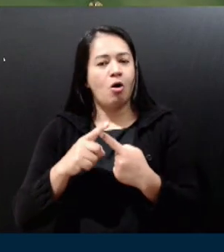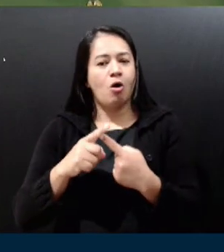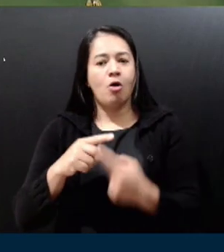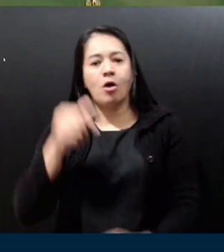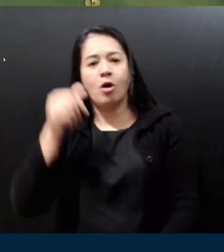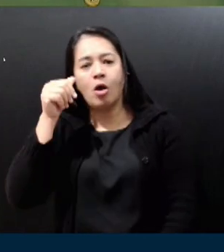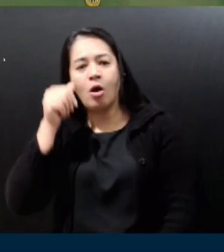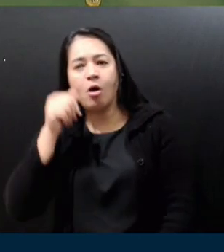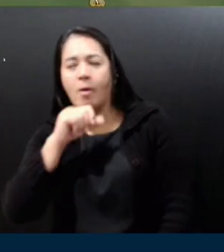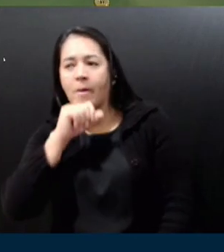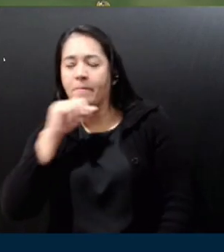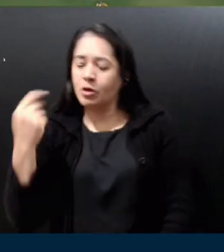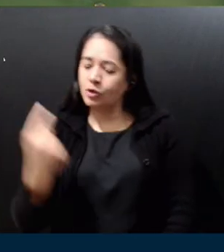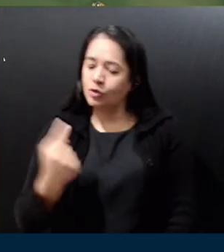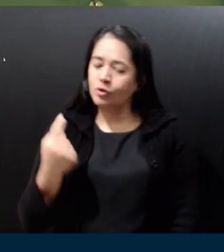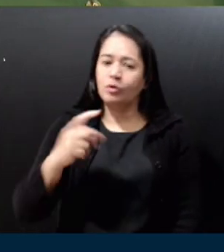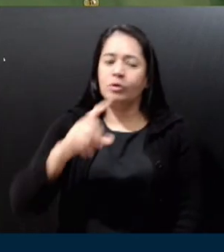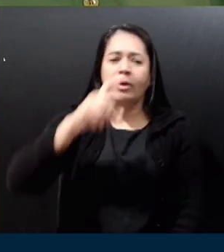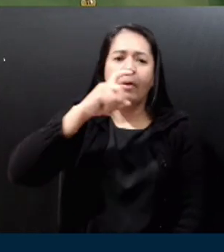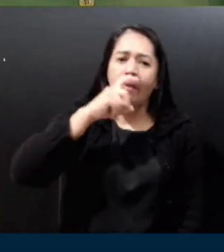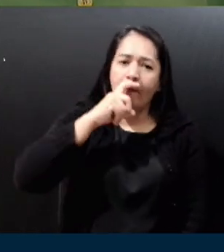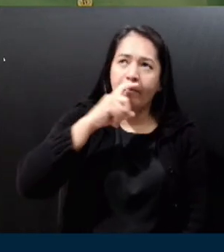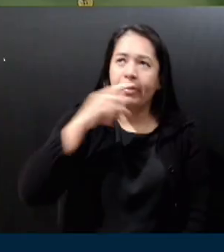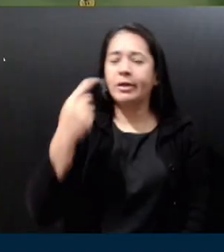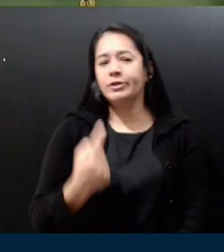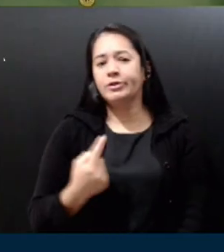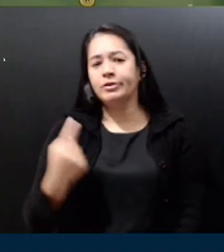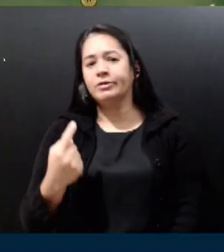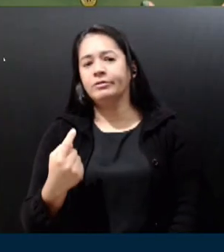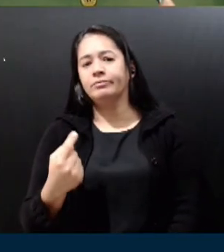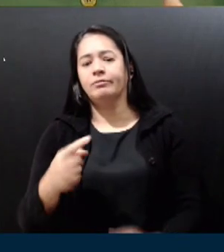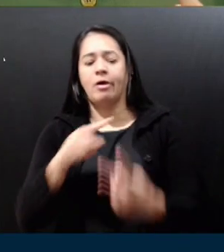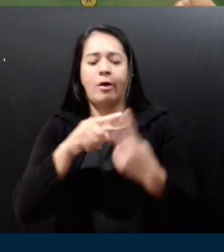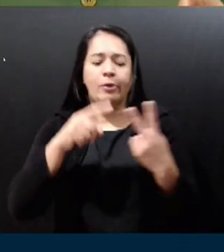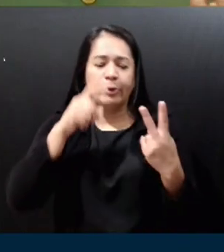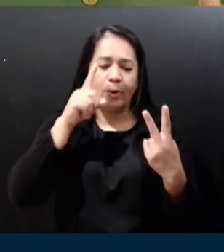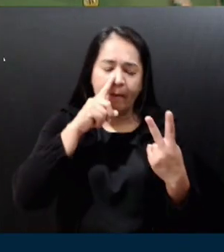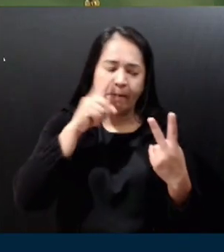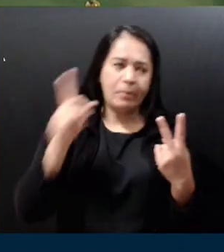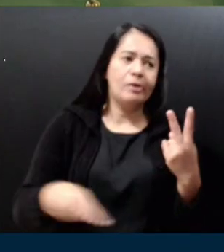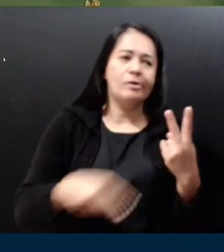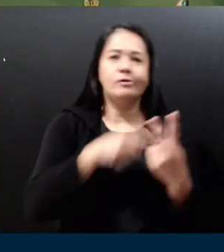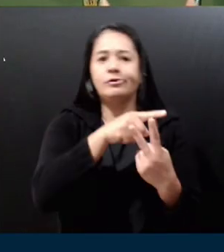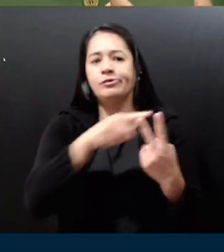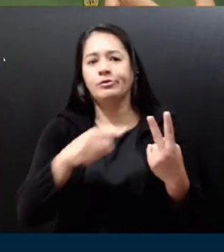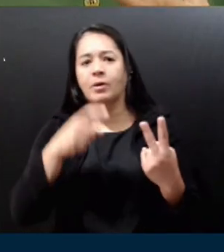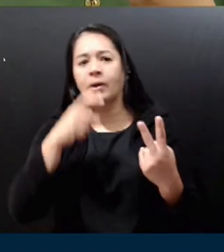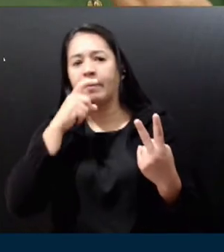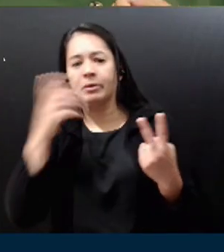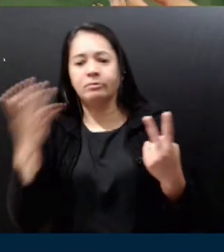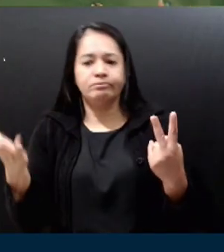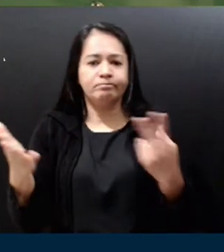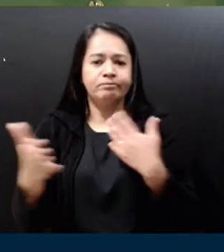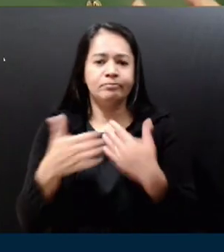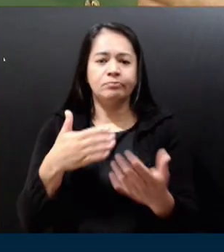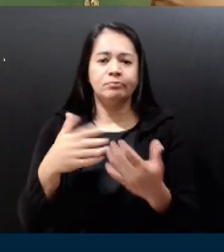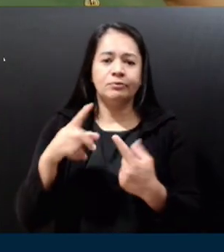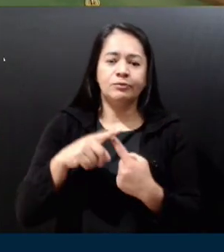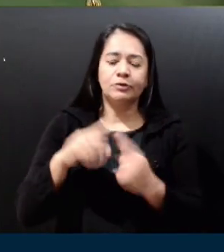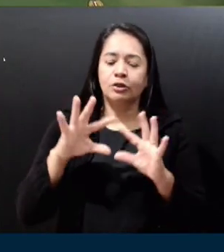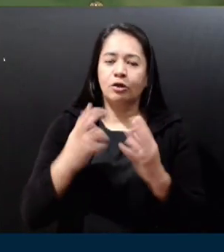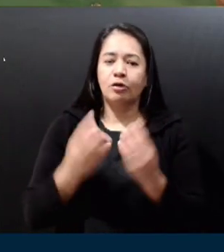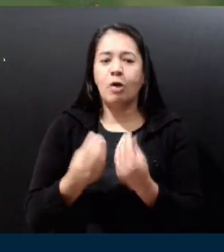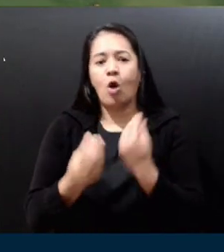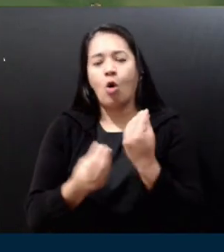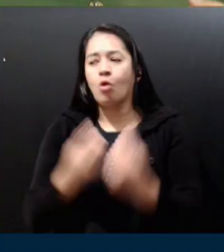pai solo, né, 2 mães, 2 pais, como que a gente na sua visão, eu sei